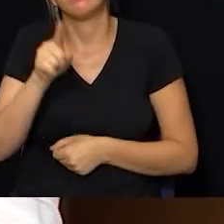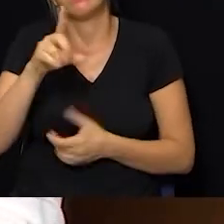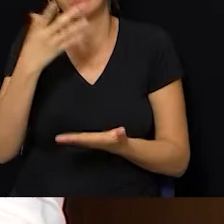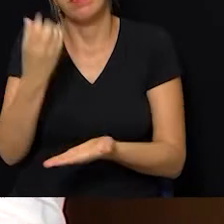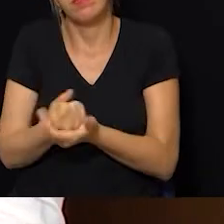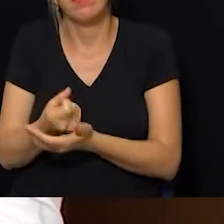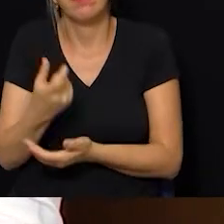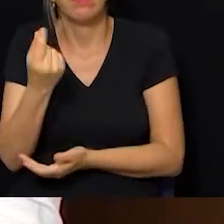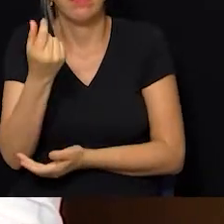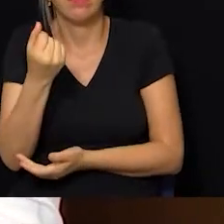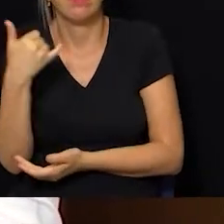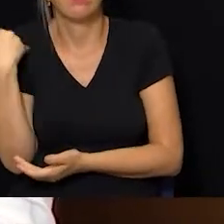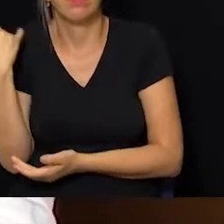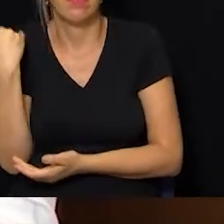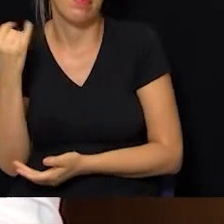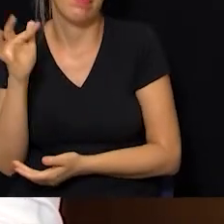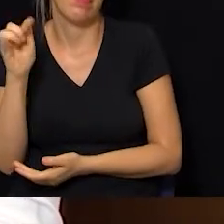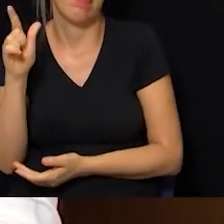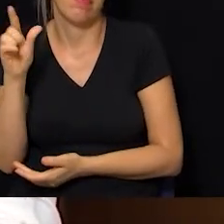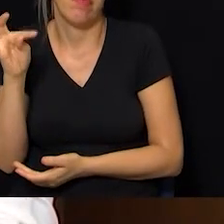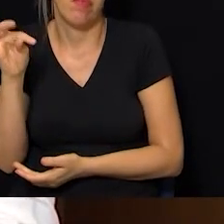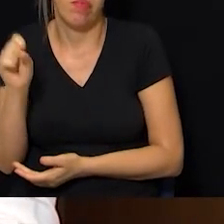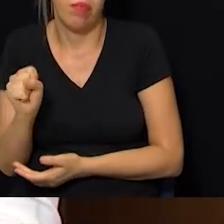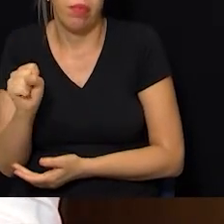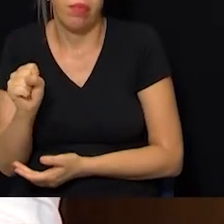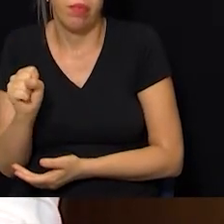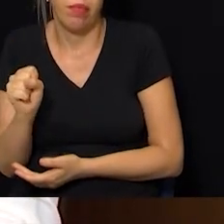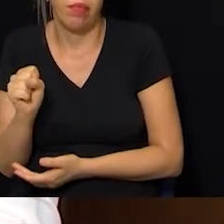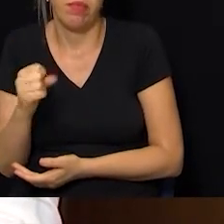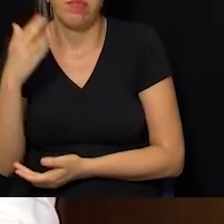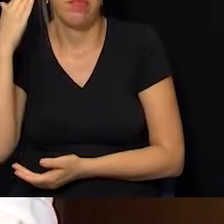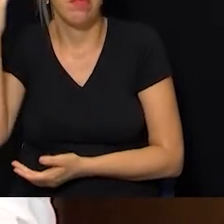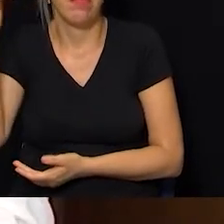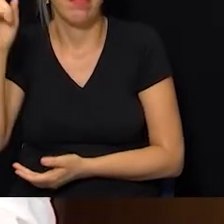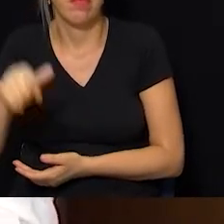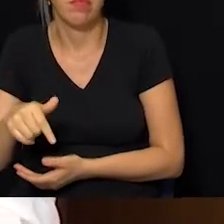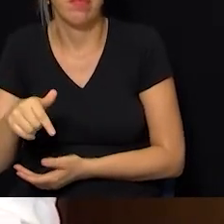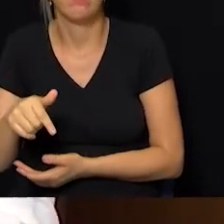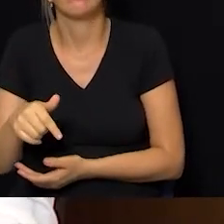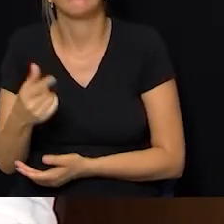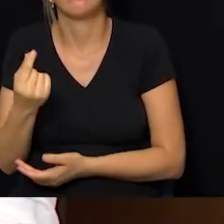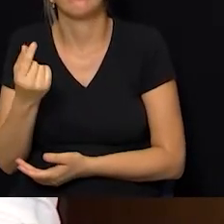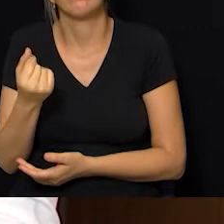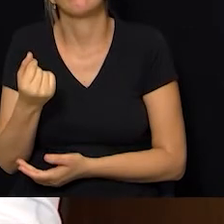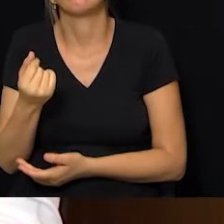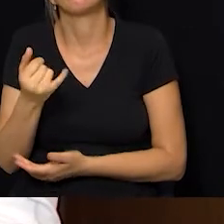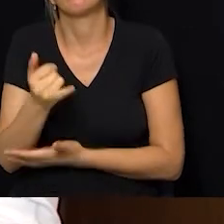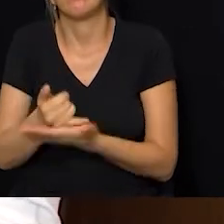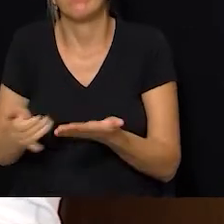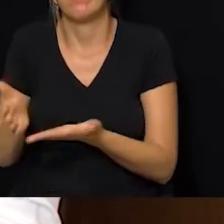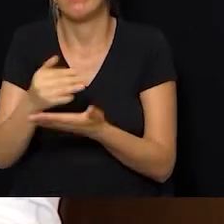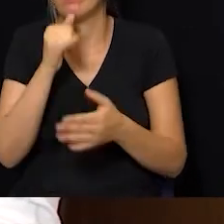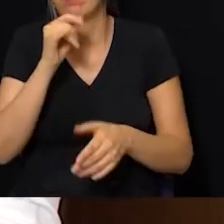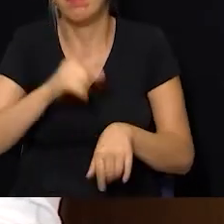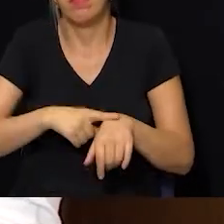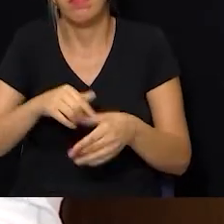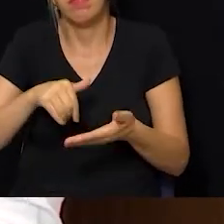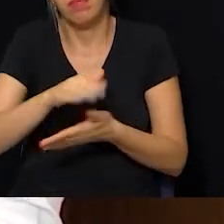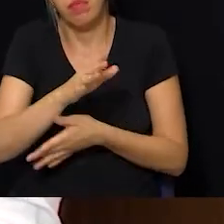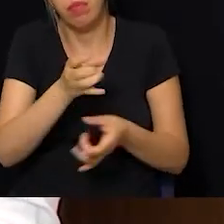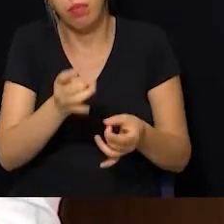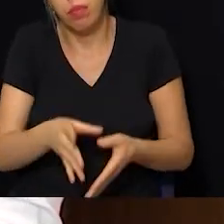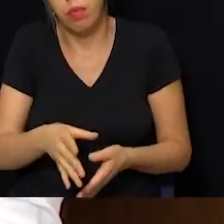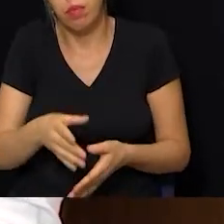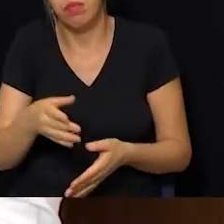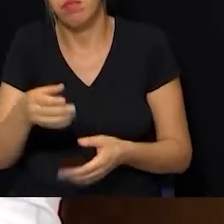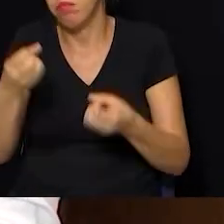você sacar o seu saldo do FGTS. A modalidade mais conhecida é o saque rescisão. No momento que você é